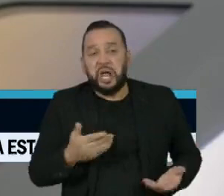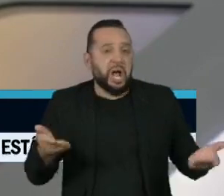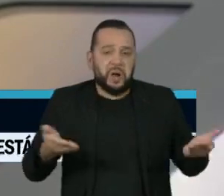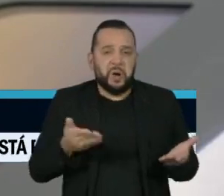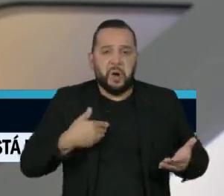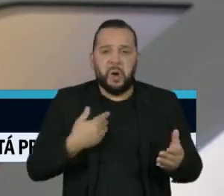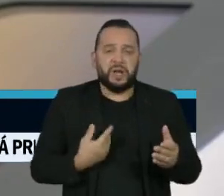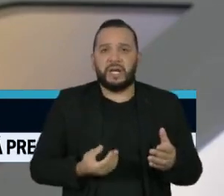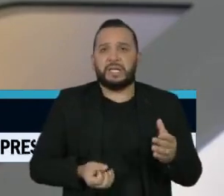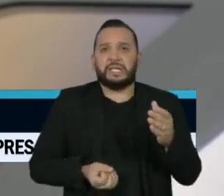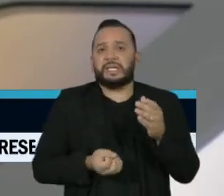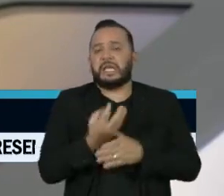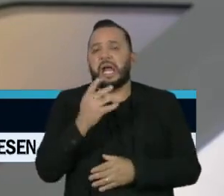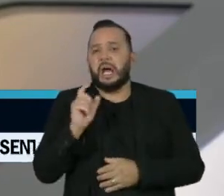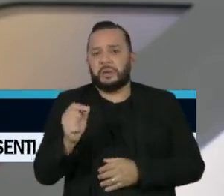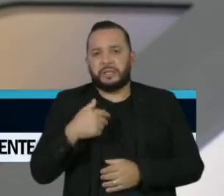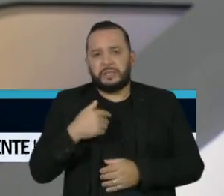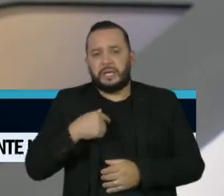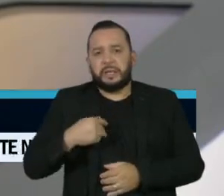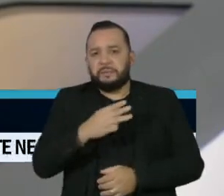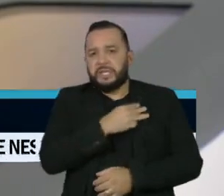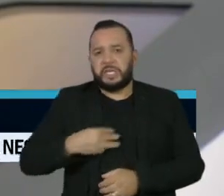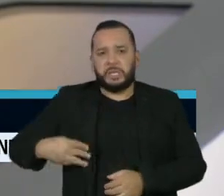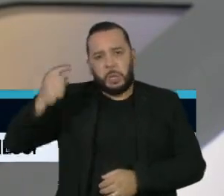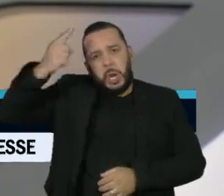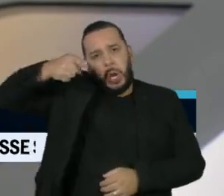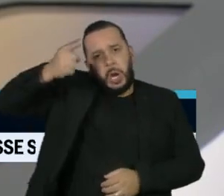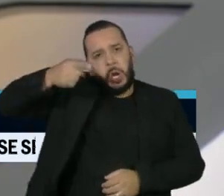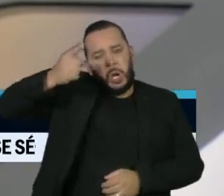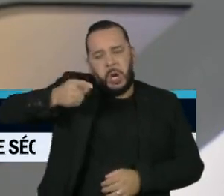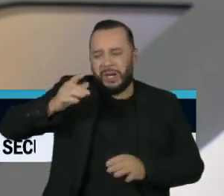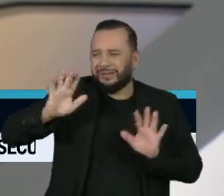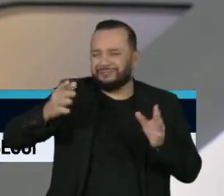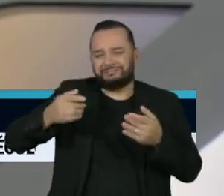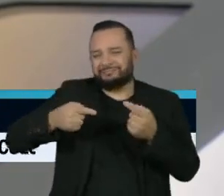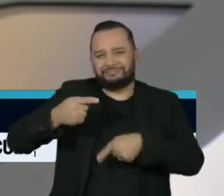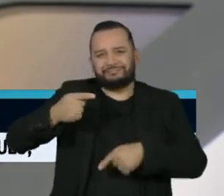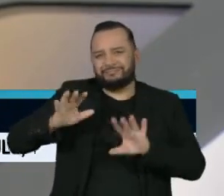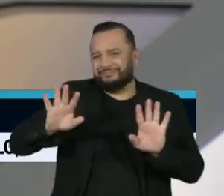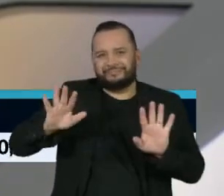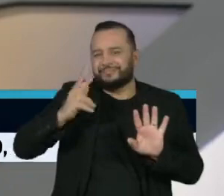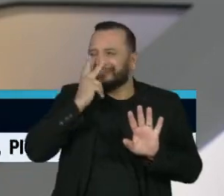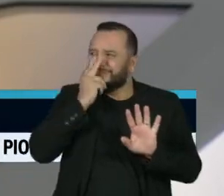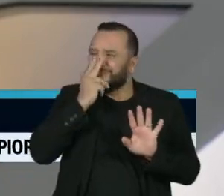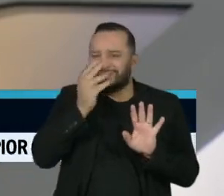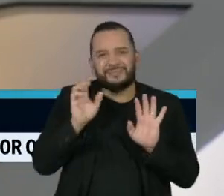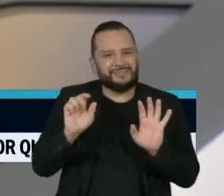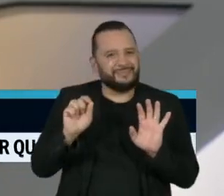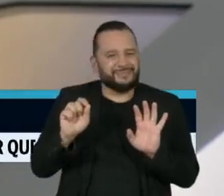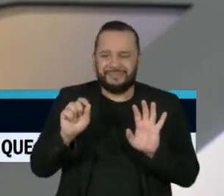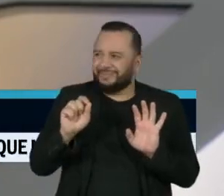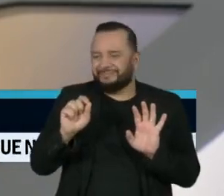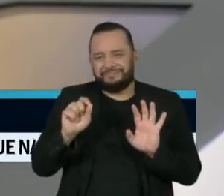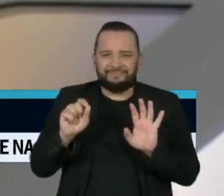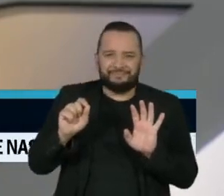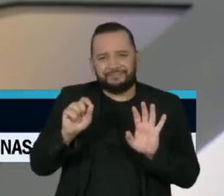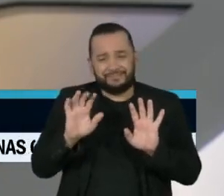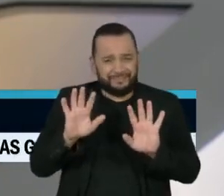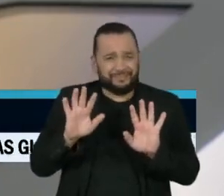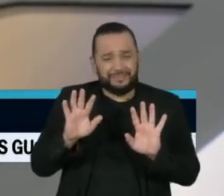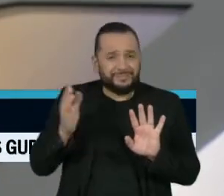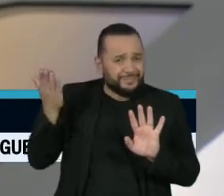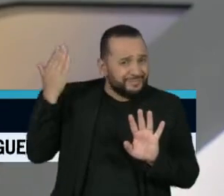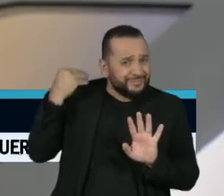o parlamentarismo no Brasil dessa maneira é artificial e, na minha opinião, carece de legitimidade, porque quando se